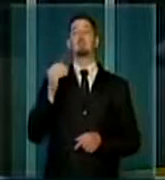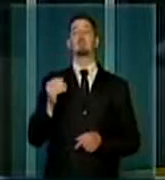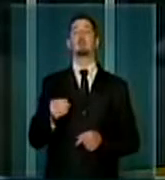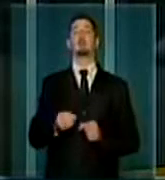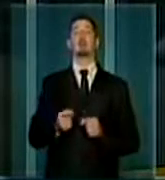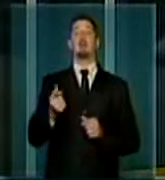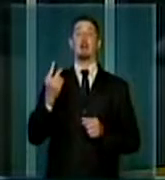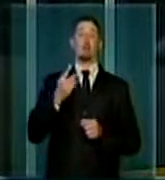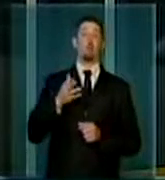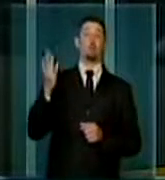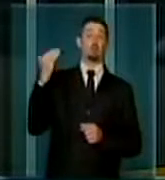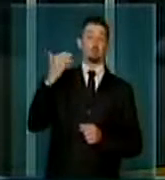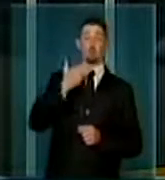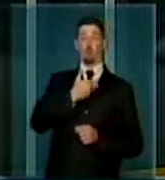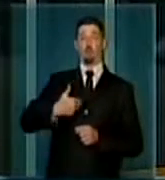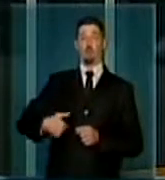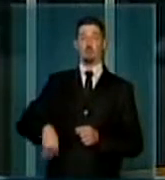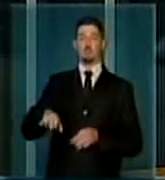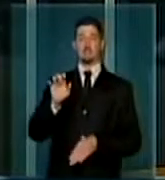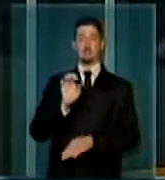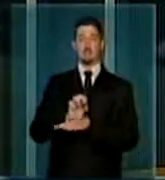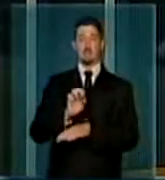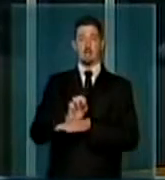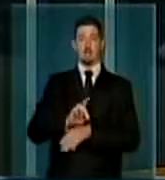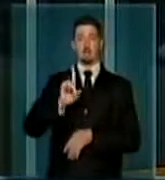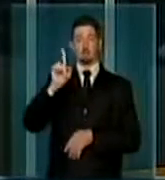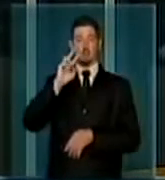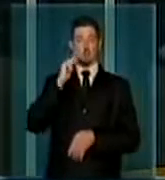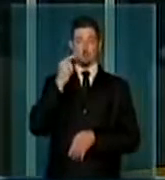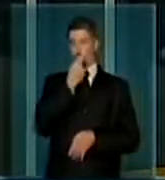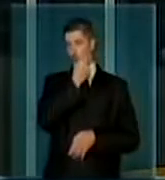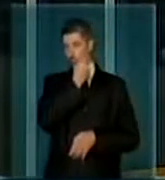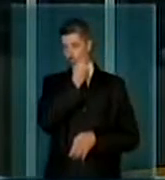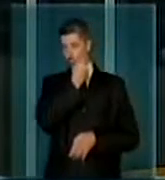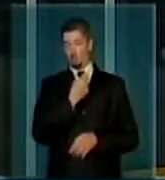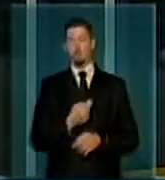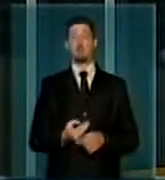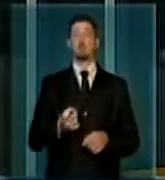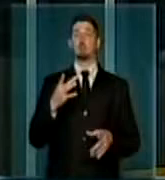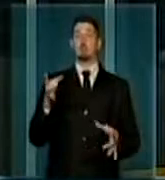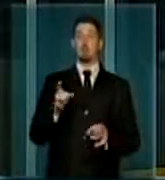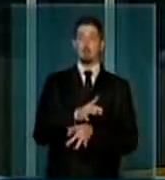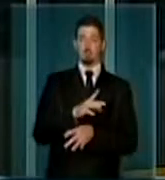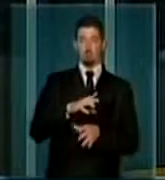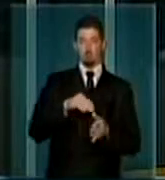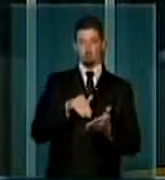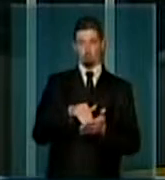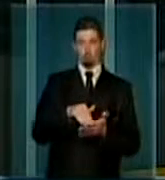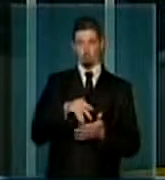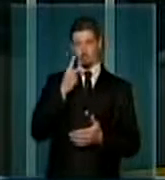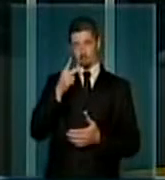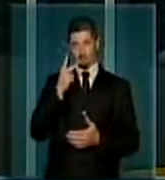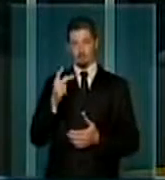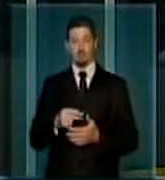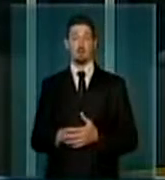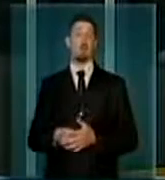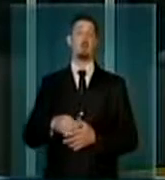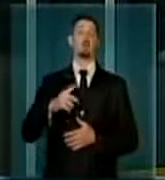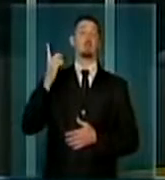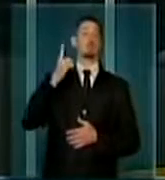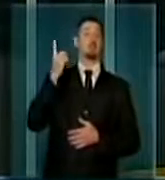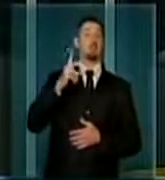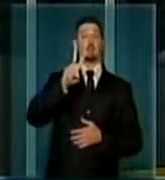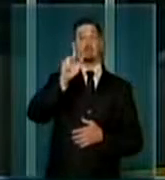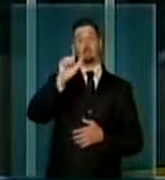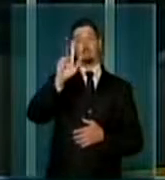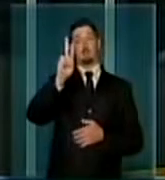último pleito, a de governador do estado. Apenas para complementar, senhor presidente, como parlamentar, Eduardo